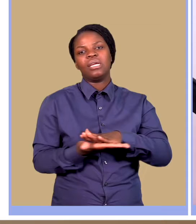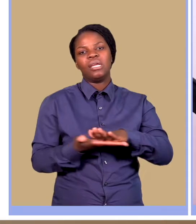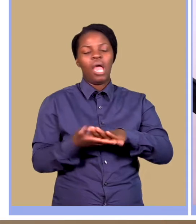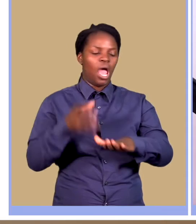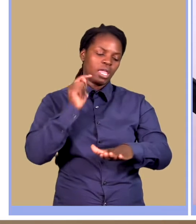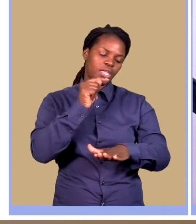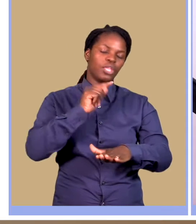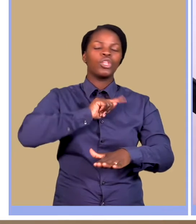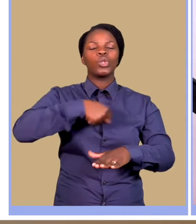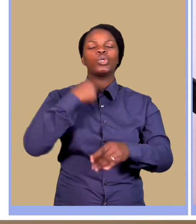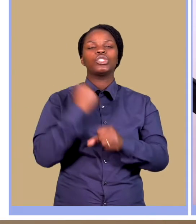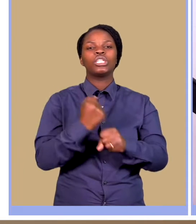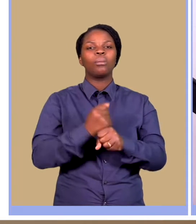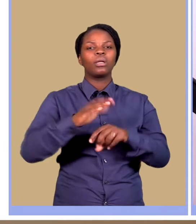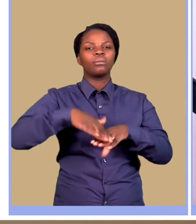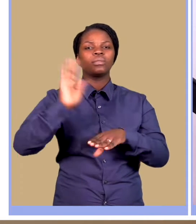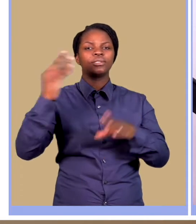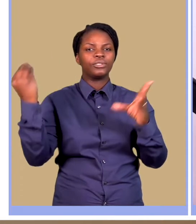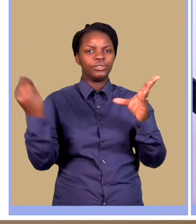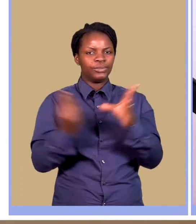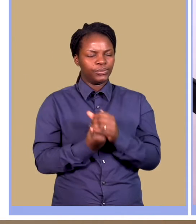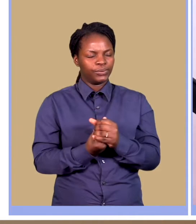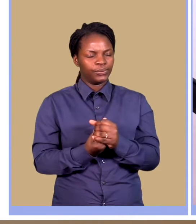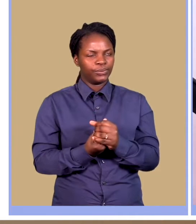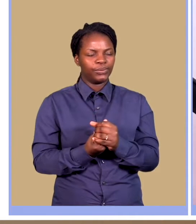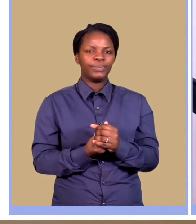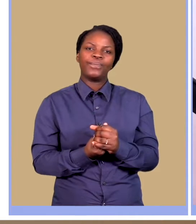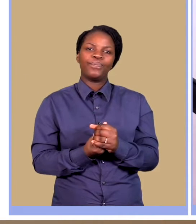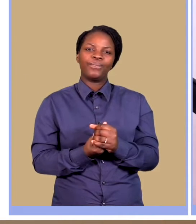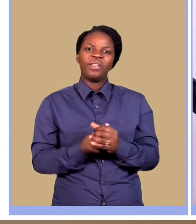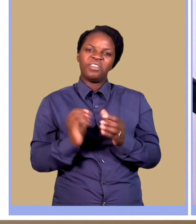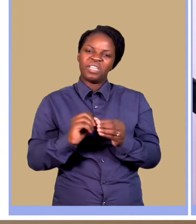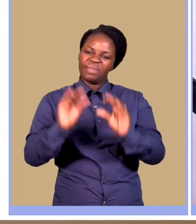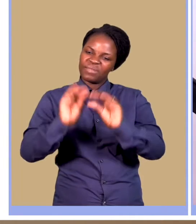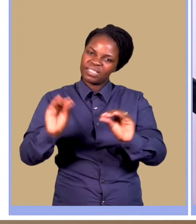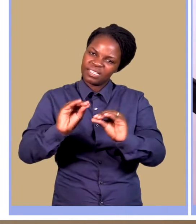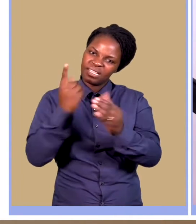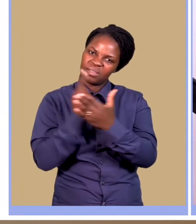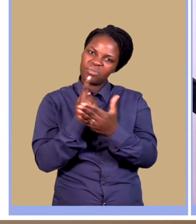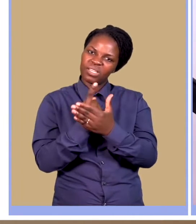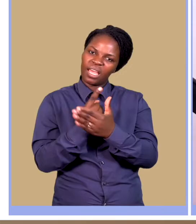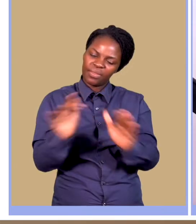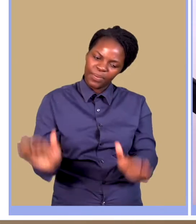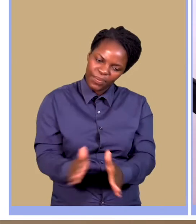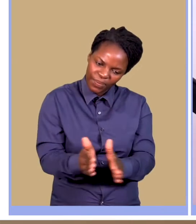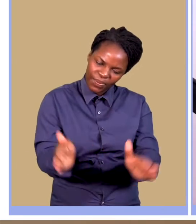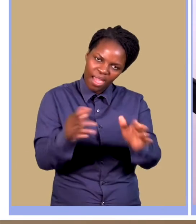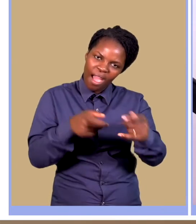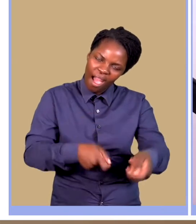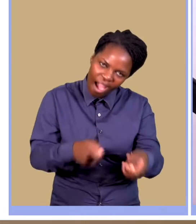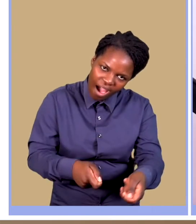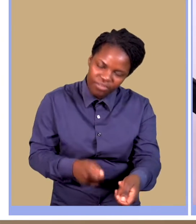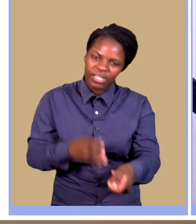campanhas de plantio de árvores, recolha e seleção do próprio lixo e até mesmo com palestras. Então lá as